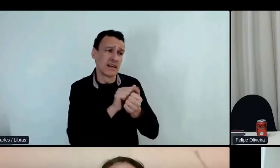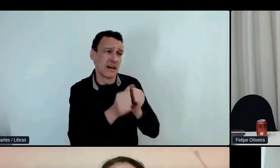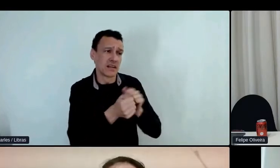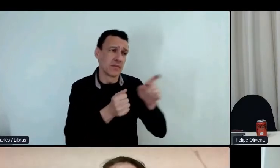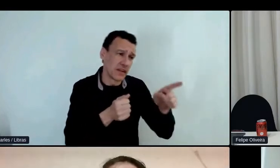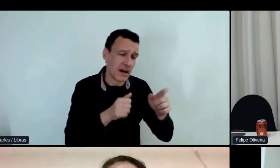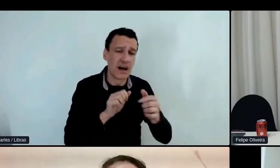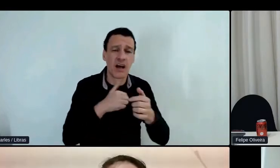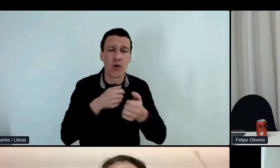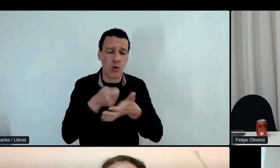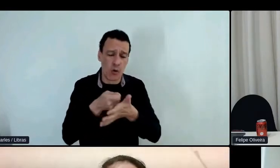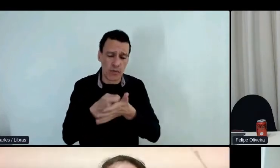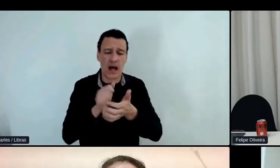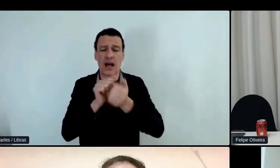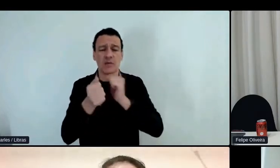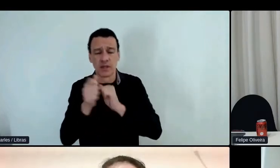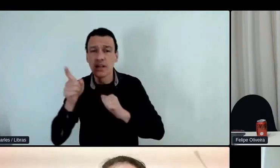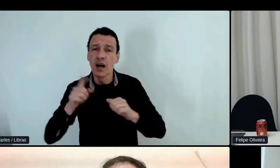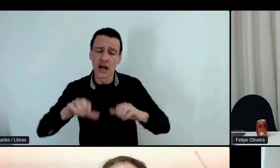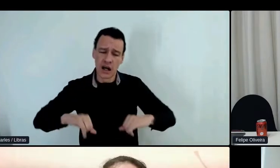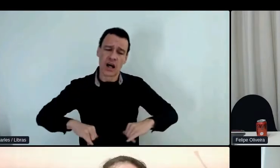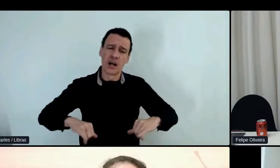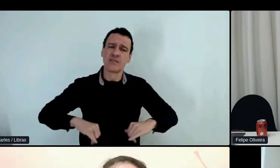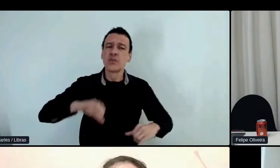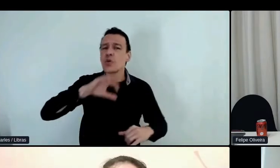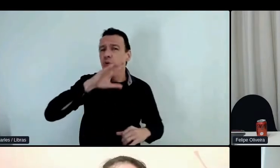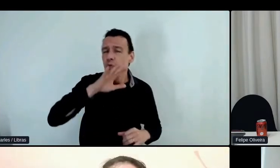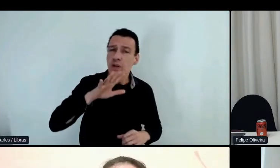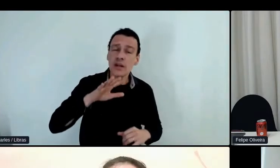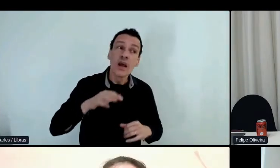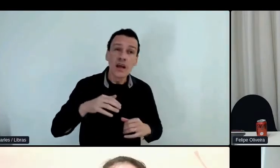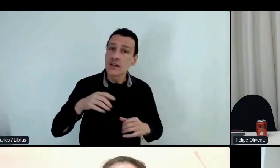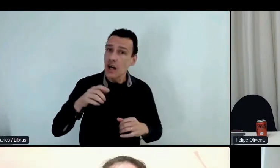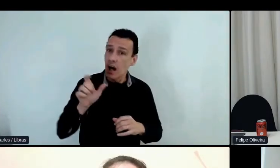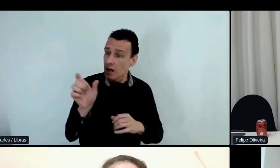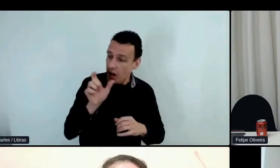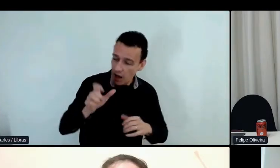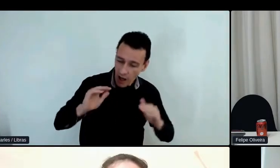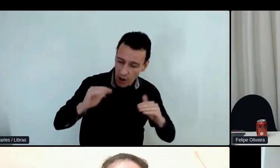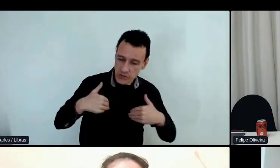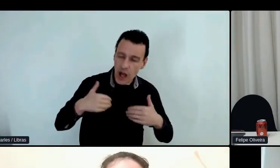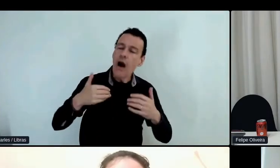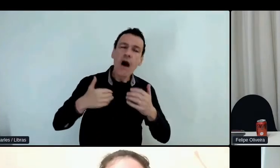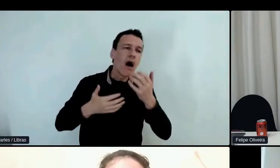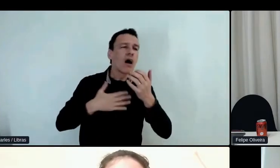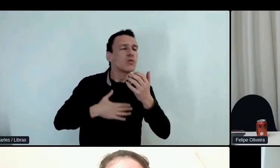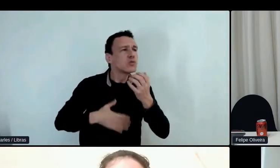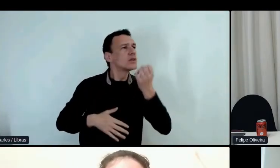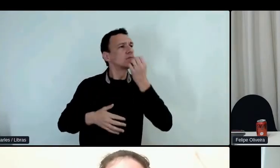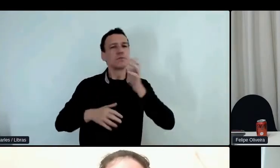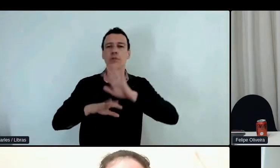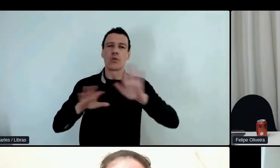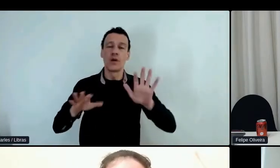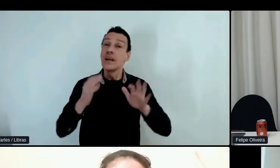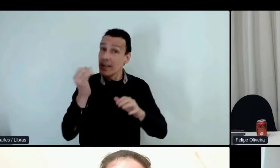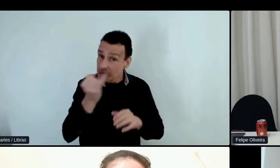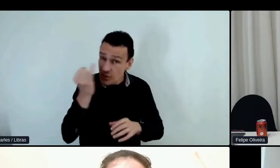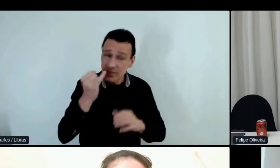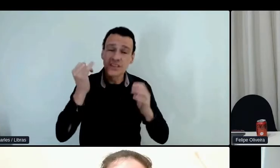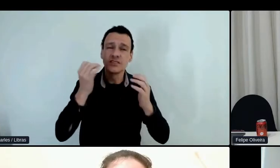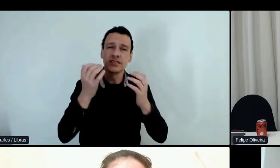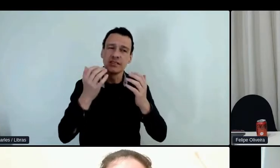consegue respeitar essa maneira de ser, sem tentar se encaixar no